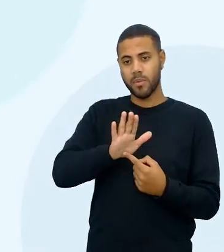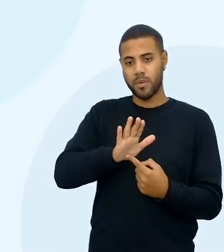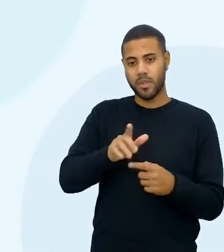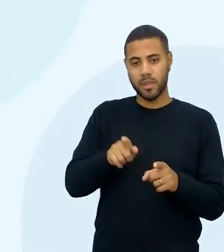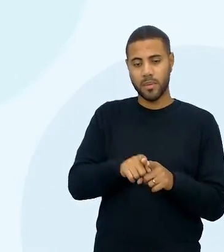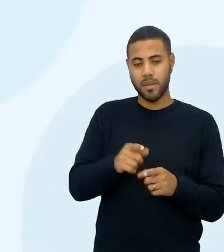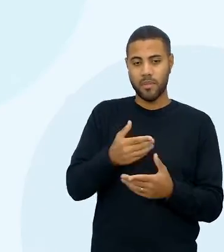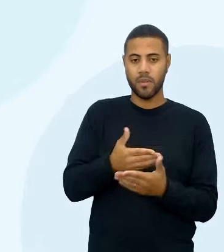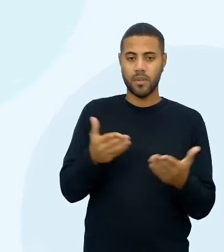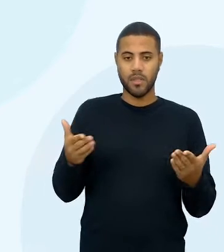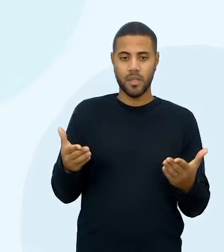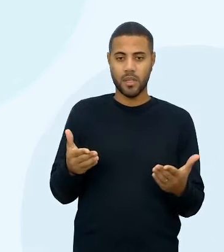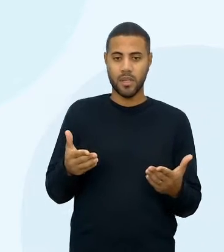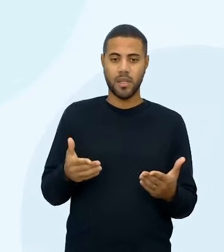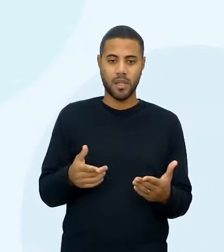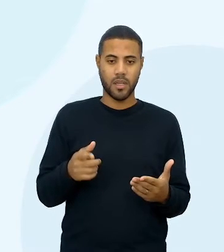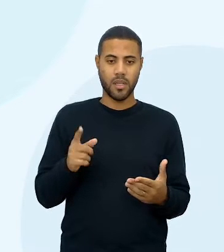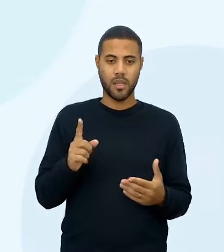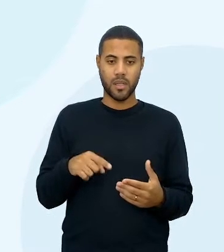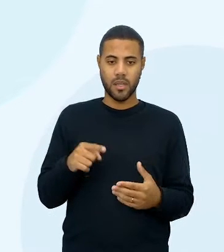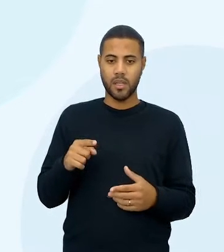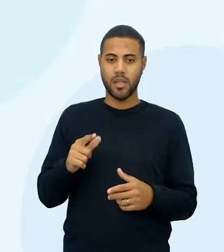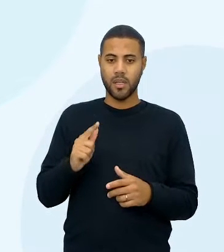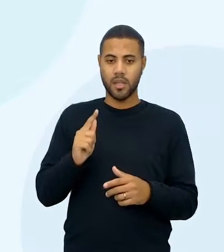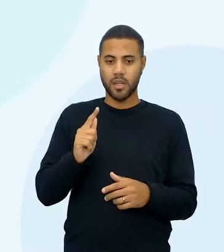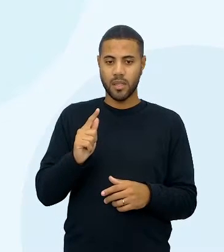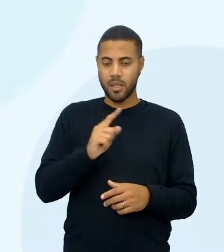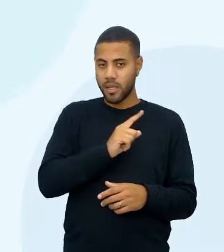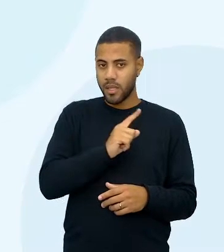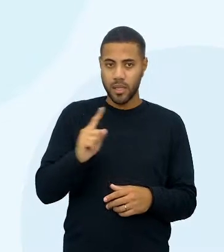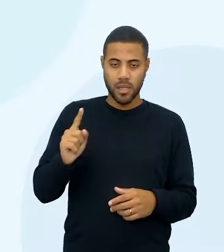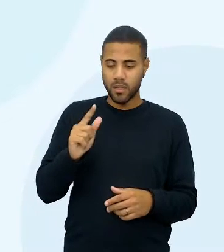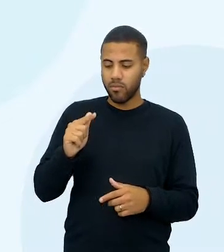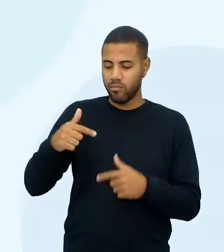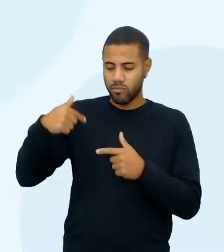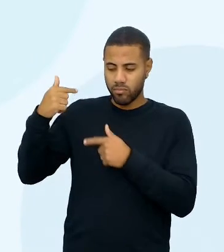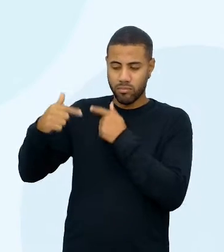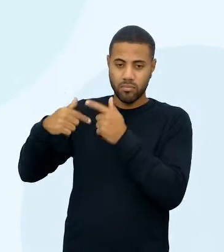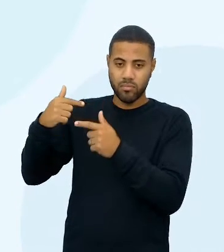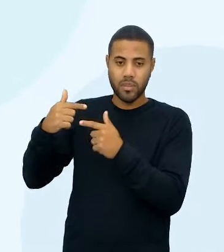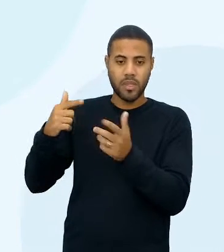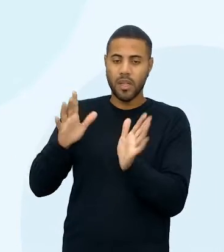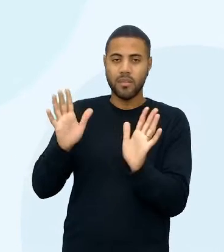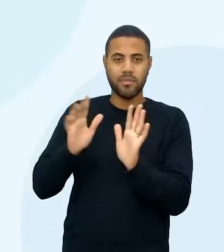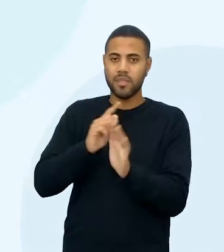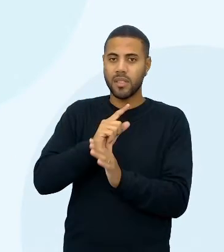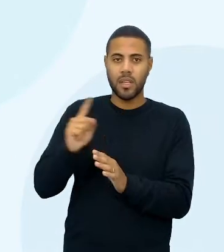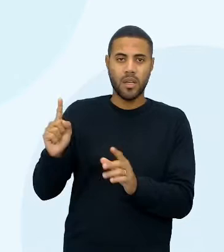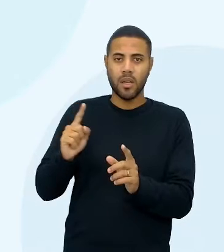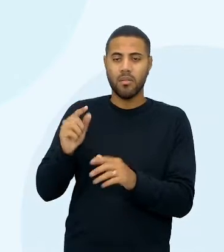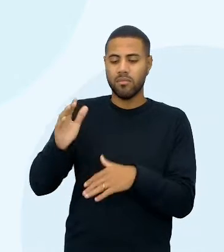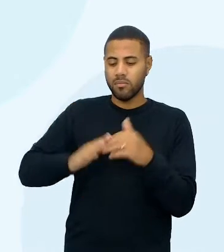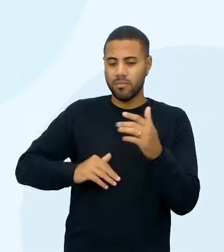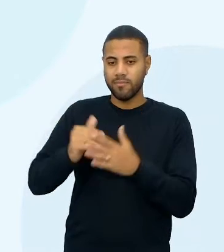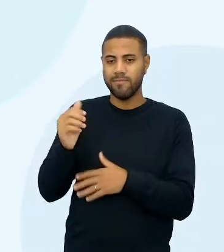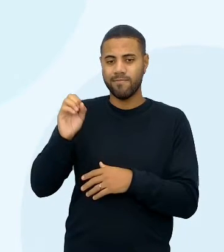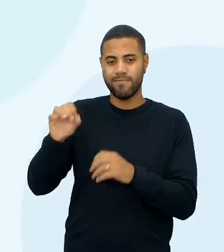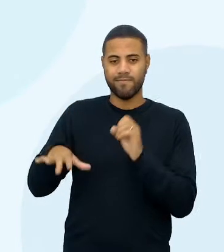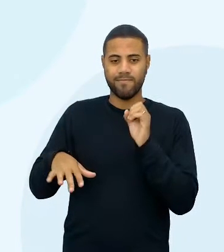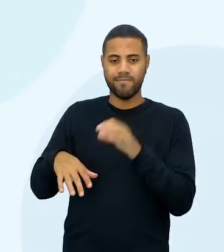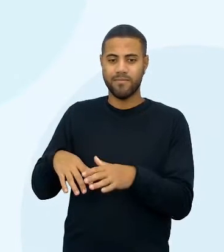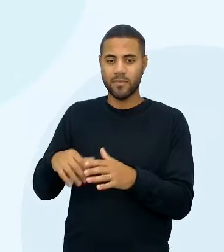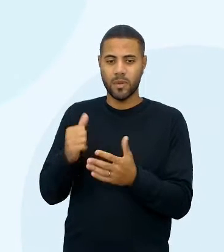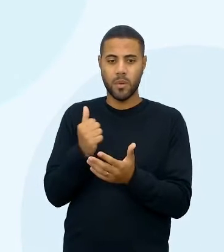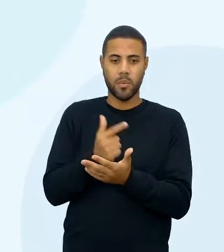para vocês, ó, são a não geração. Primeiro, se você puder não gerar, né? Por exemplo, vou comprar